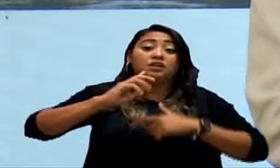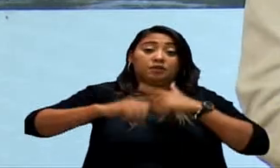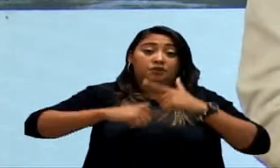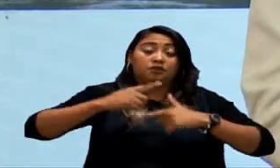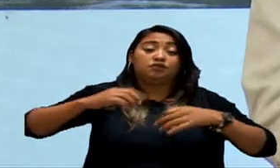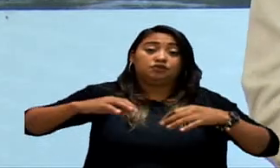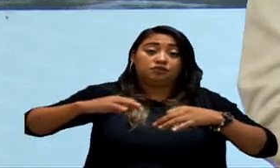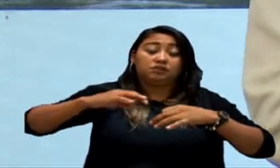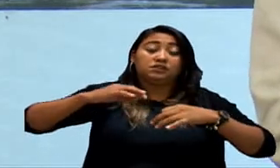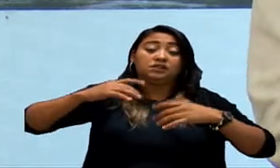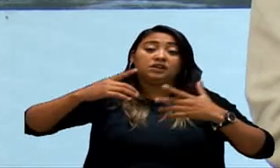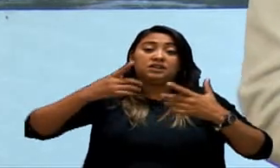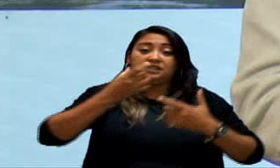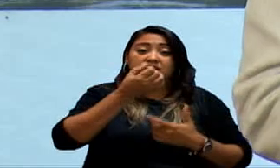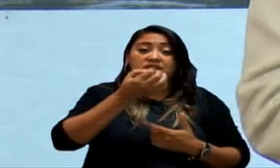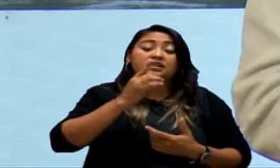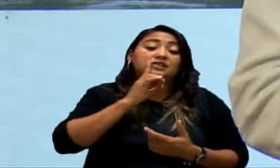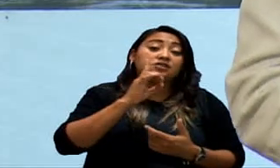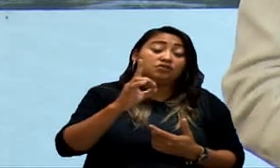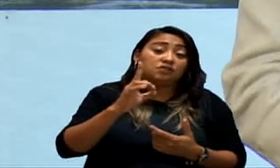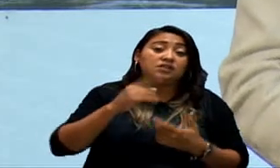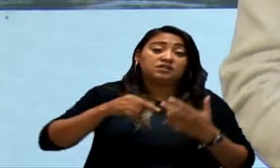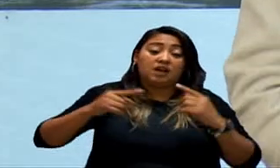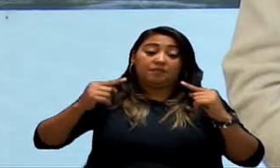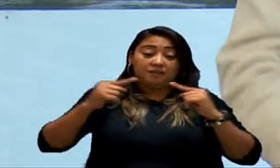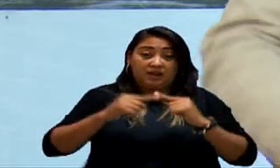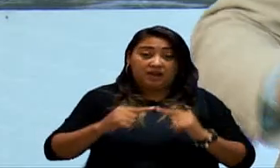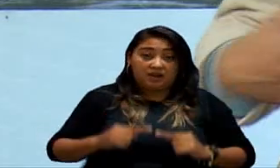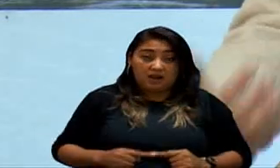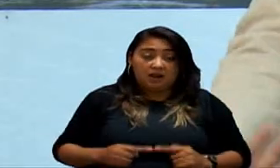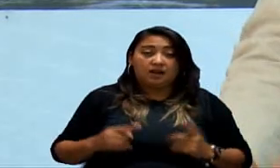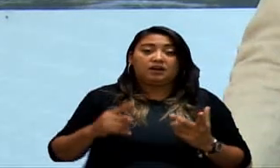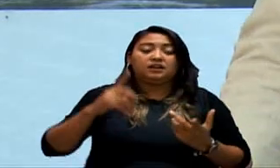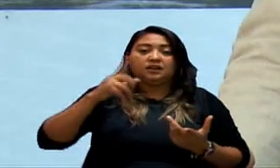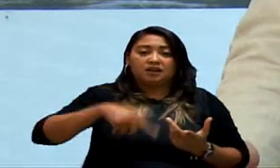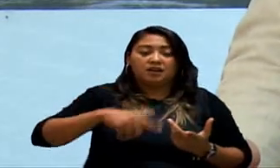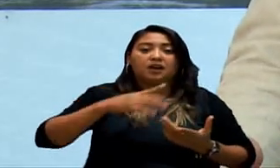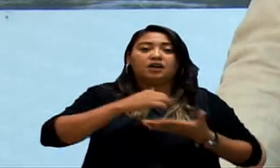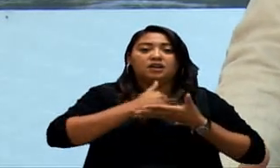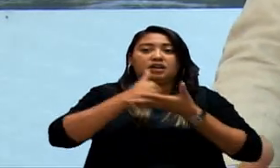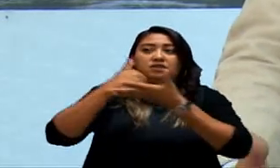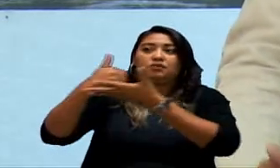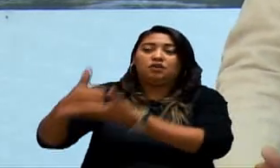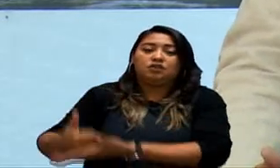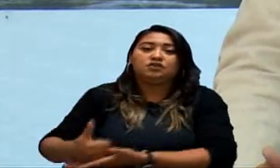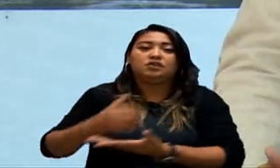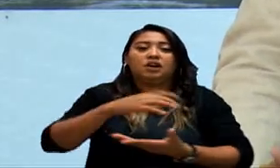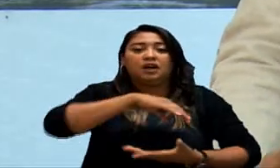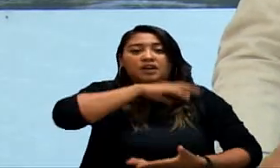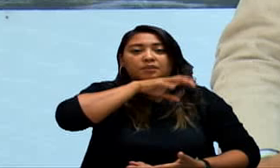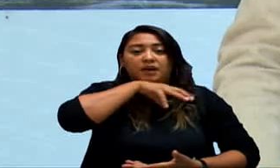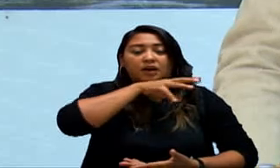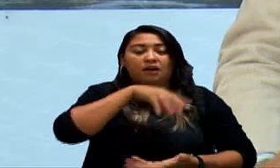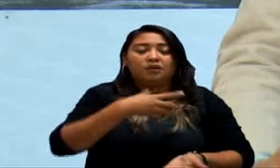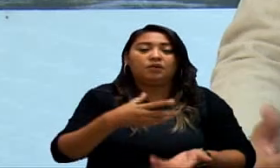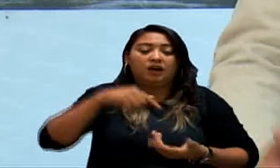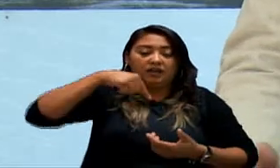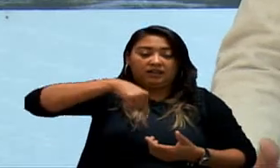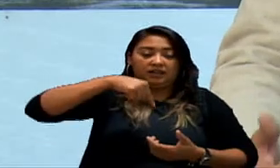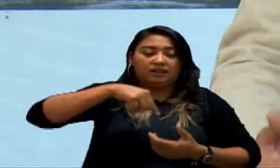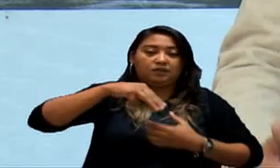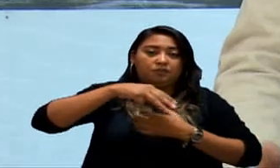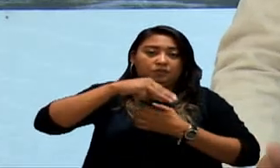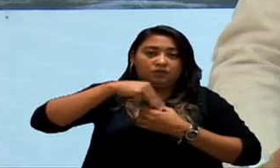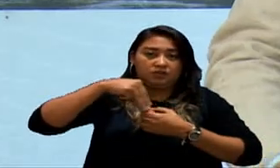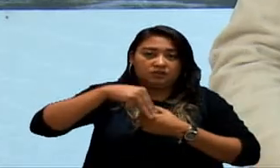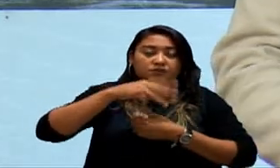disso ele tem 60 dias para ter a aplicabilidade, que é esse do transporte pet para animais aqui no âmbito do município